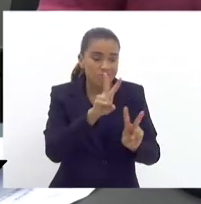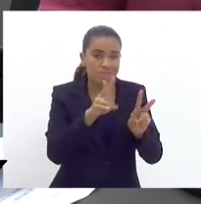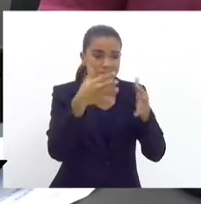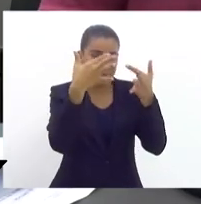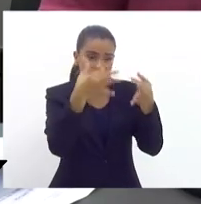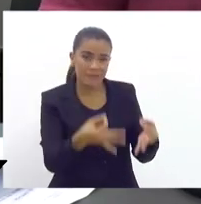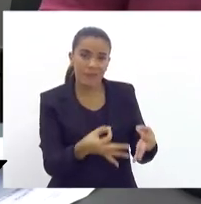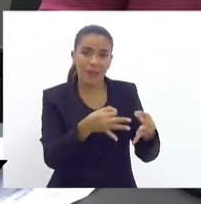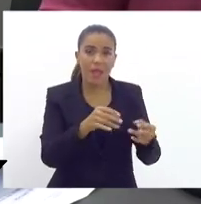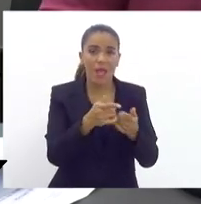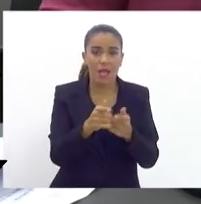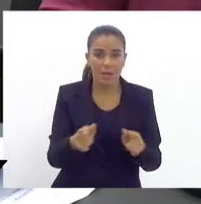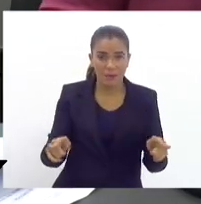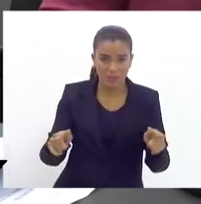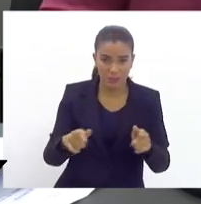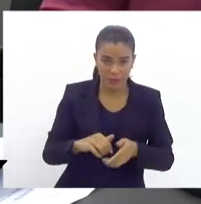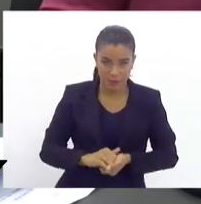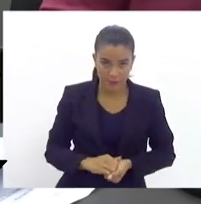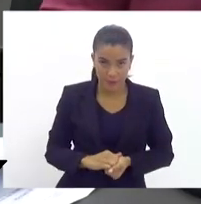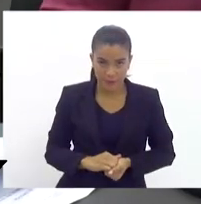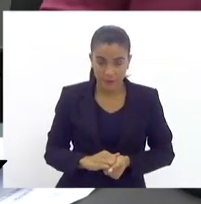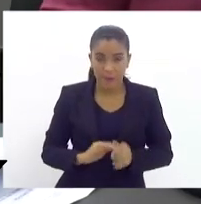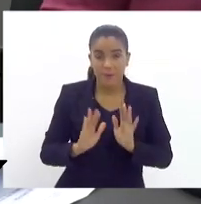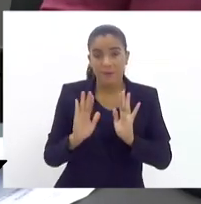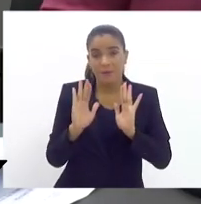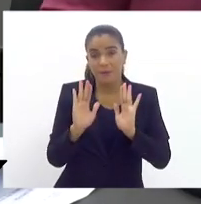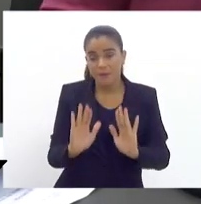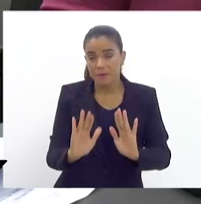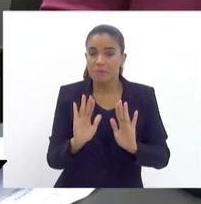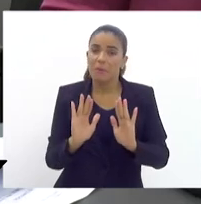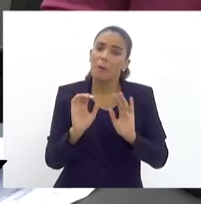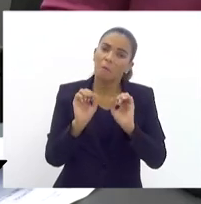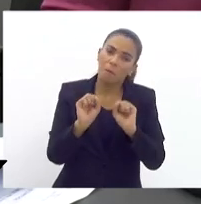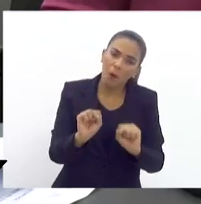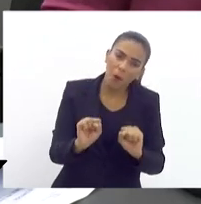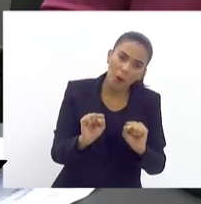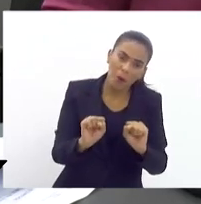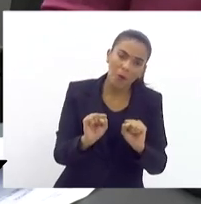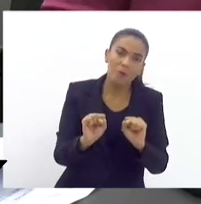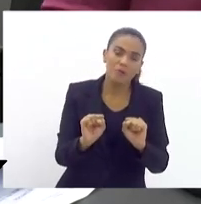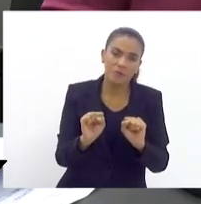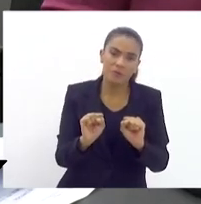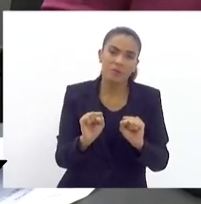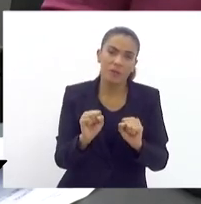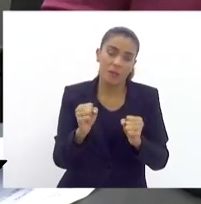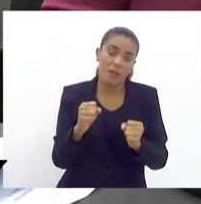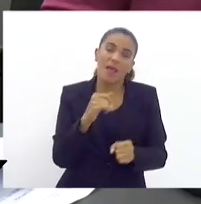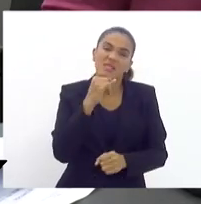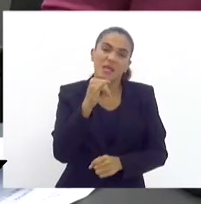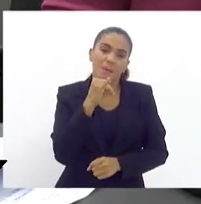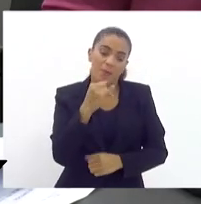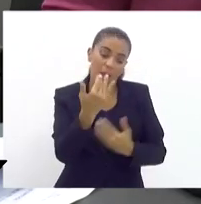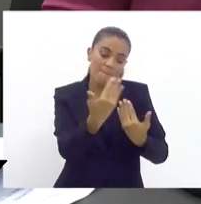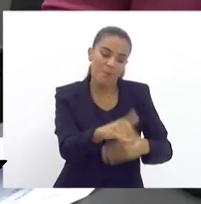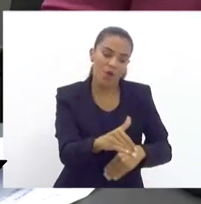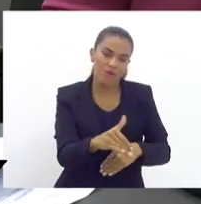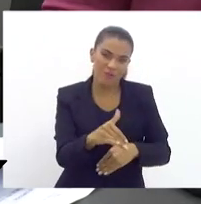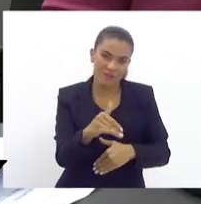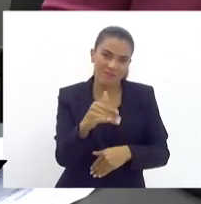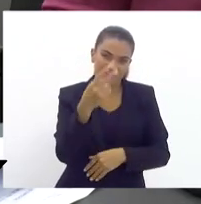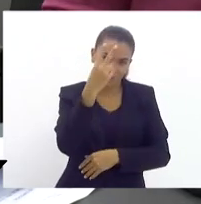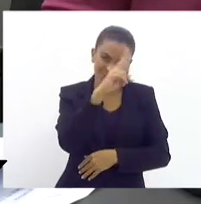de ortografia, etc. Mas pode ter uma questão na prova, por exemplo, de história,